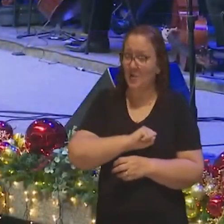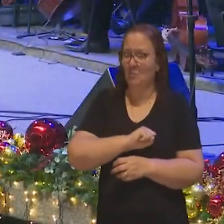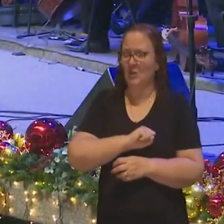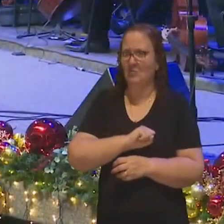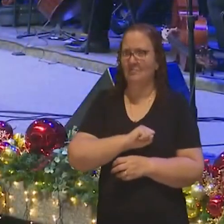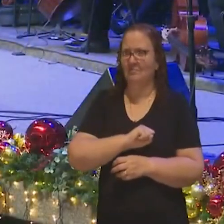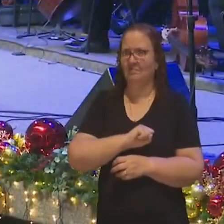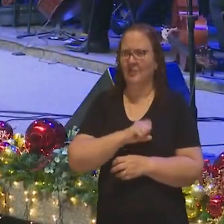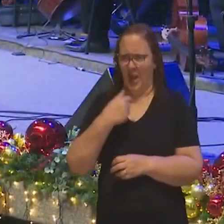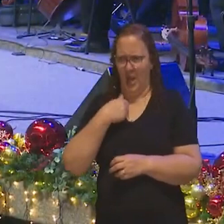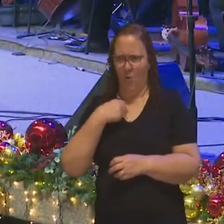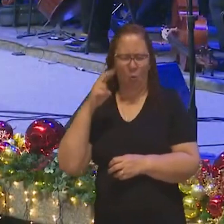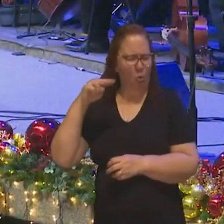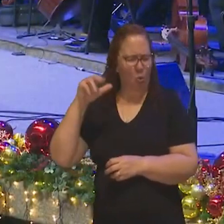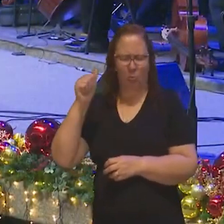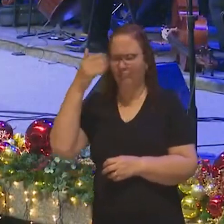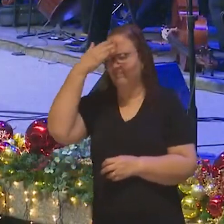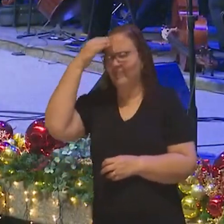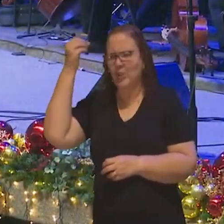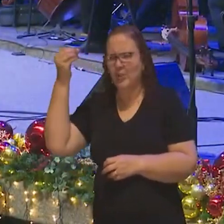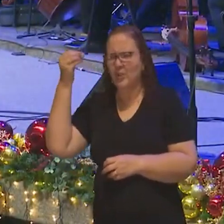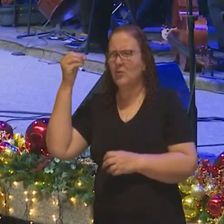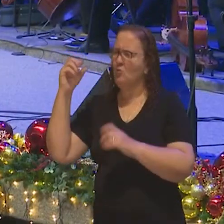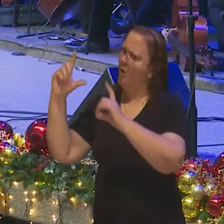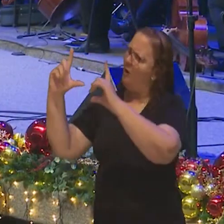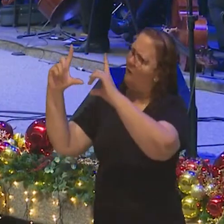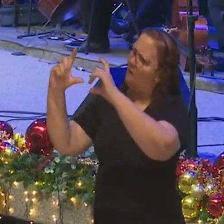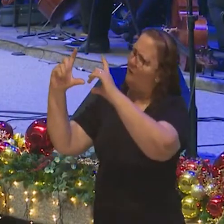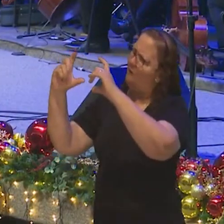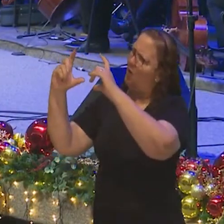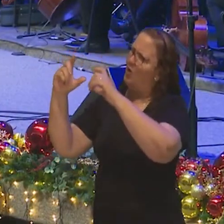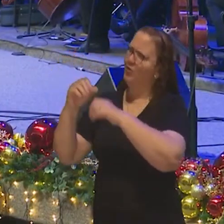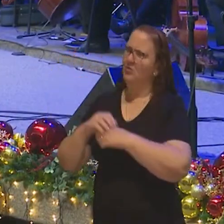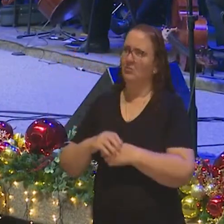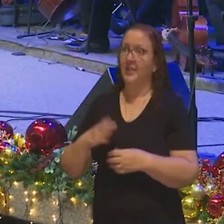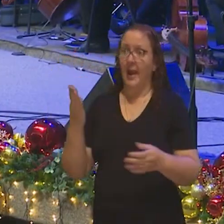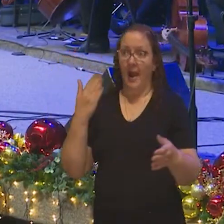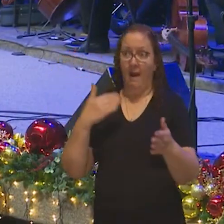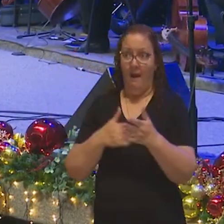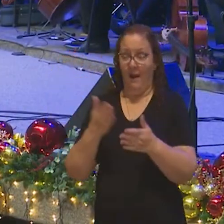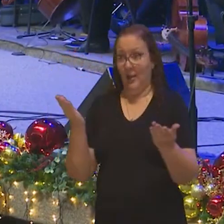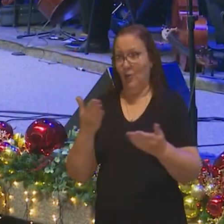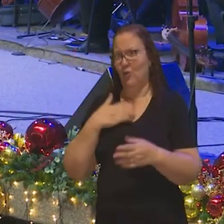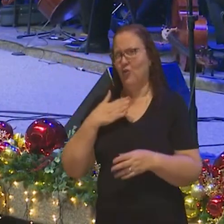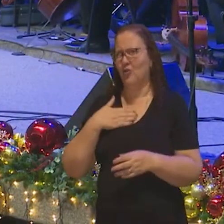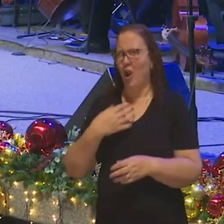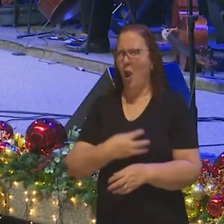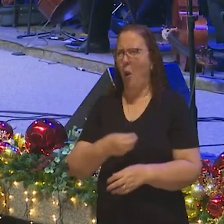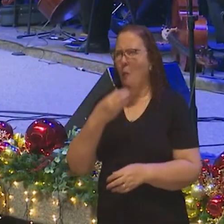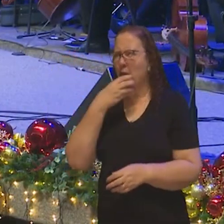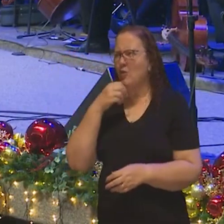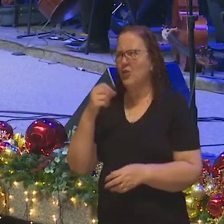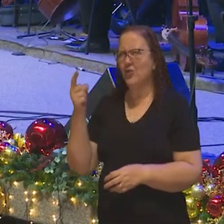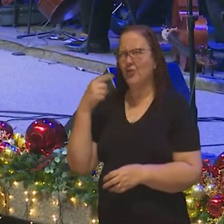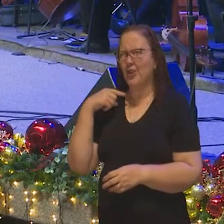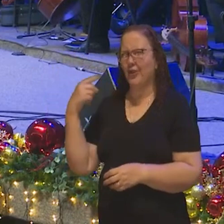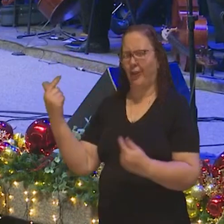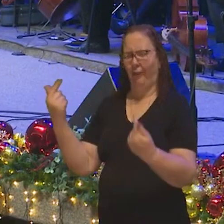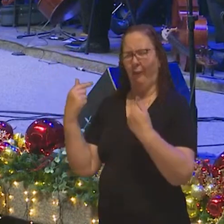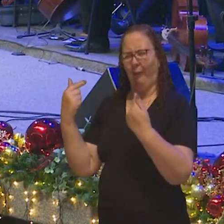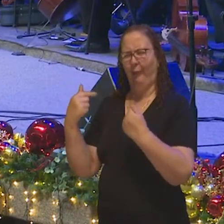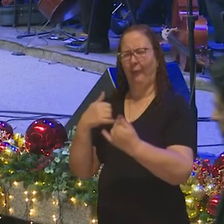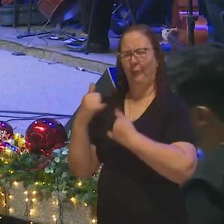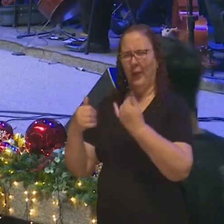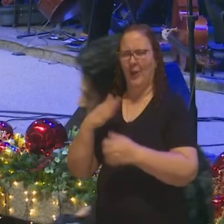nunca esqueço de uma fotografia, e até hoje os meus filhos mexem comigo com relação a isso.